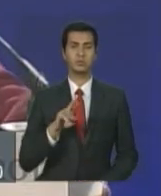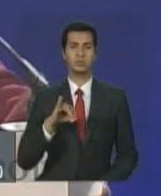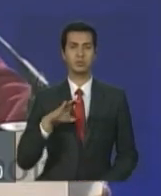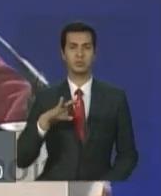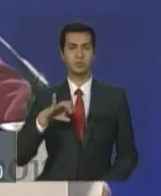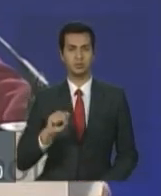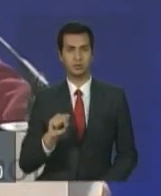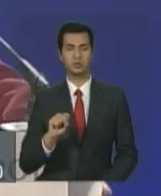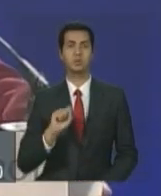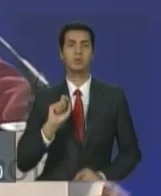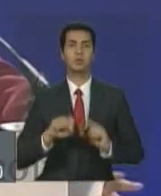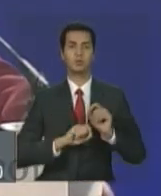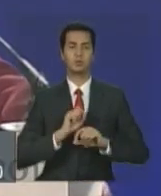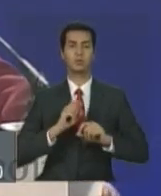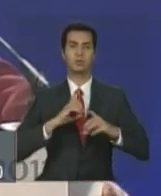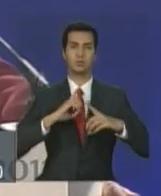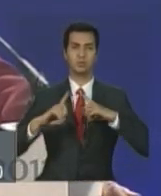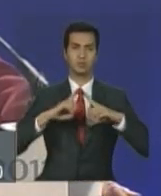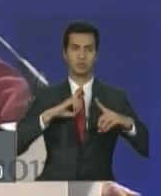discutiram